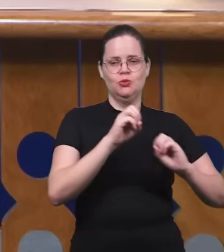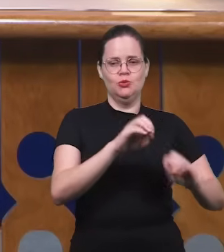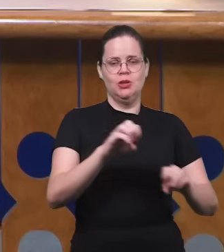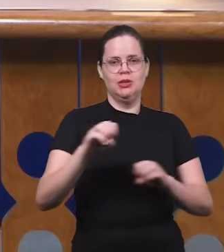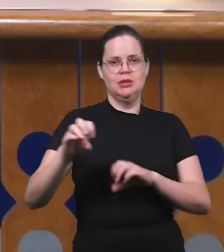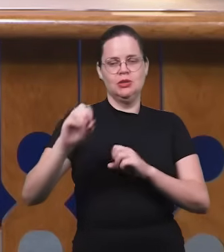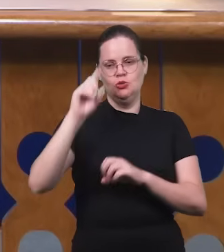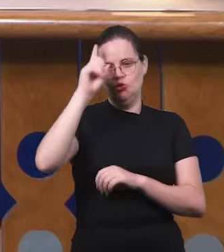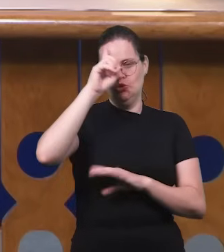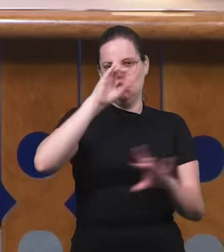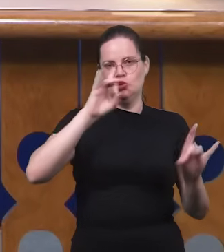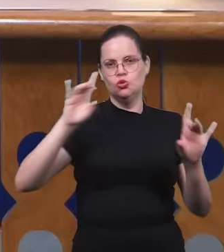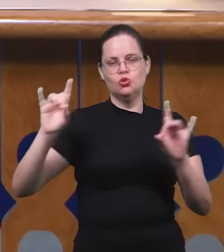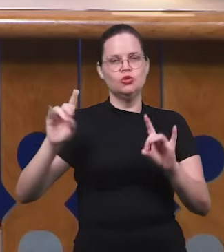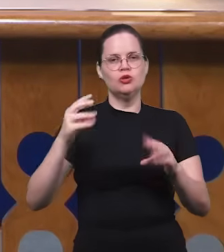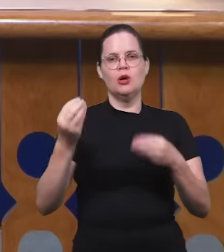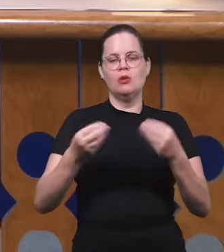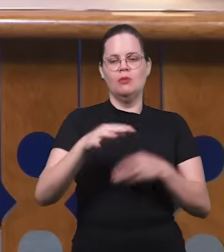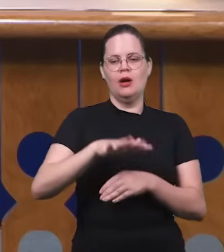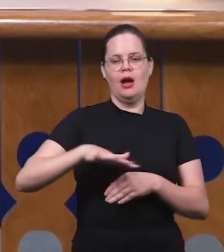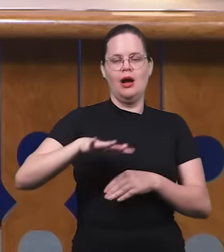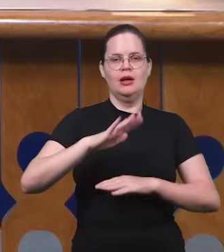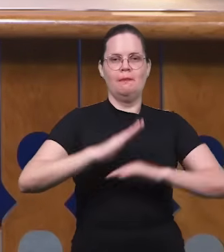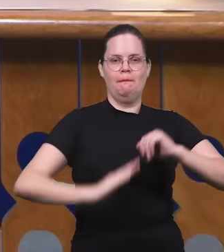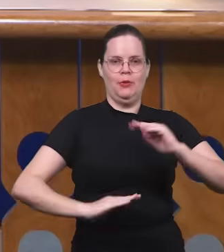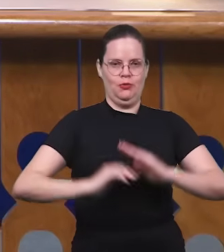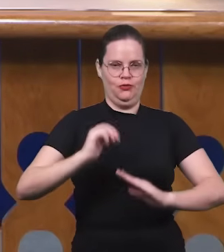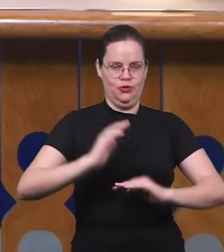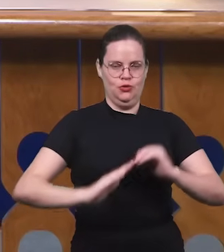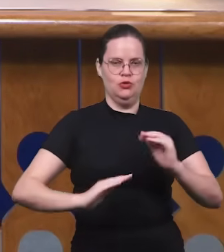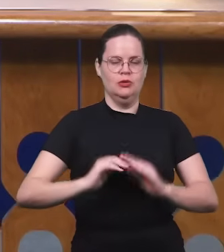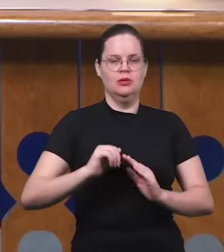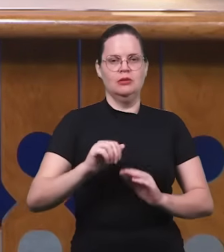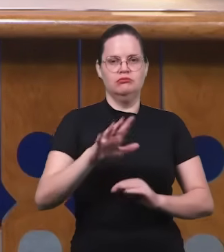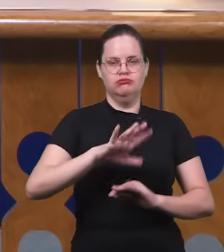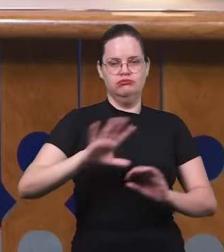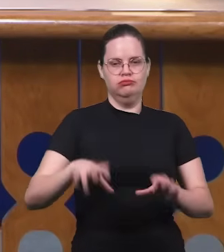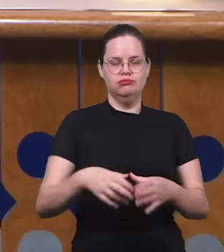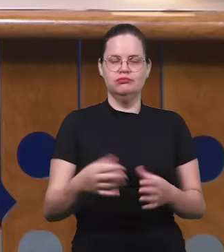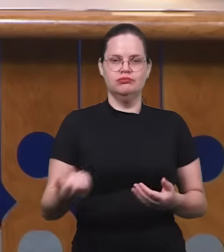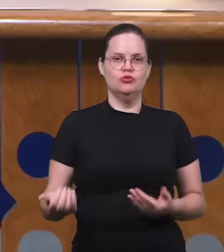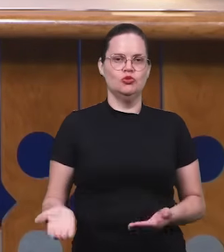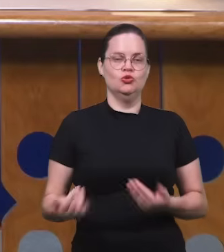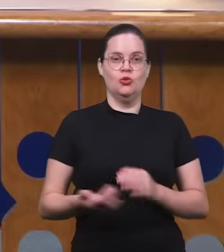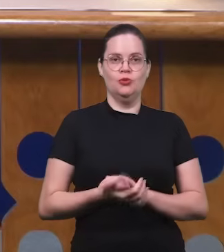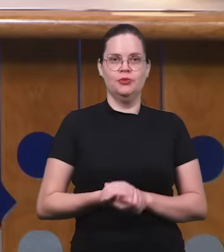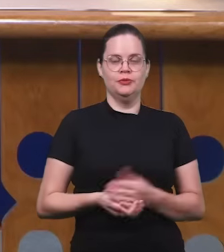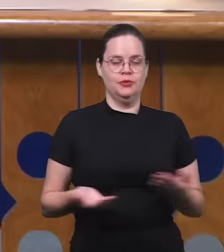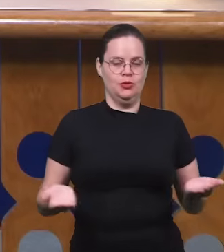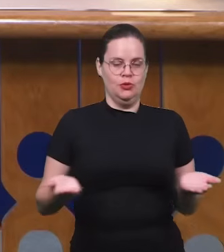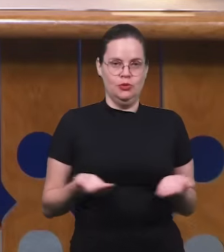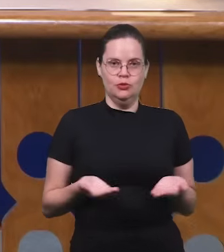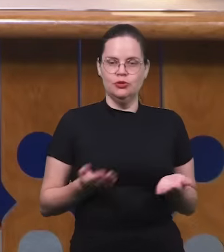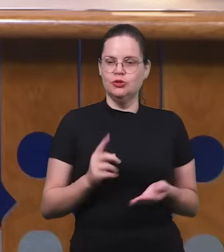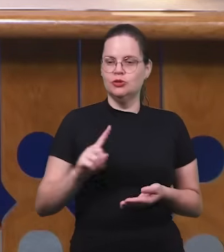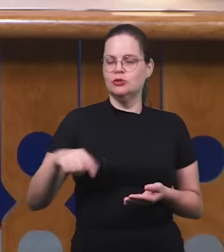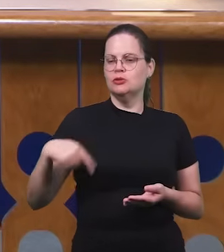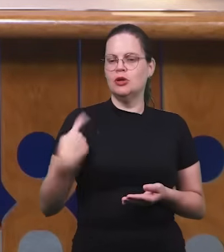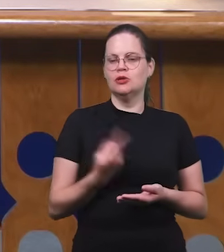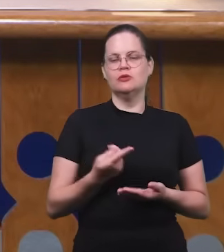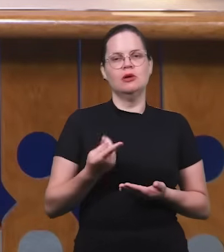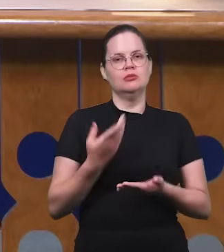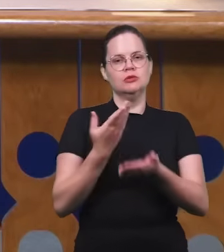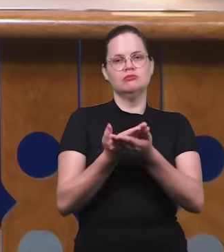para a vida profissional ou a vida secular dos nossos jovens. Nessa oportunidade de hoje, vamos